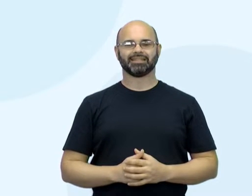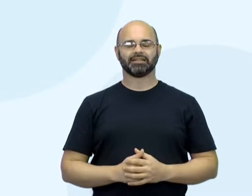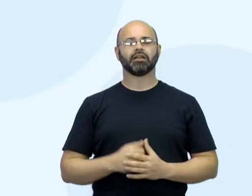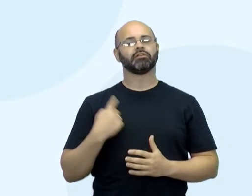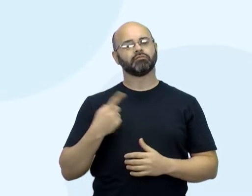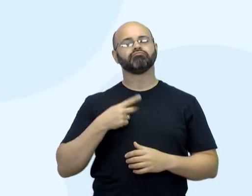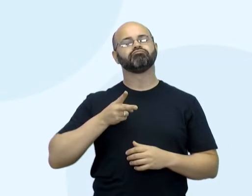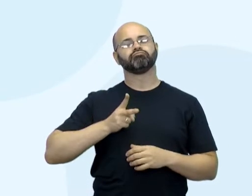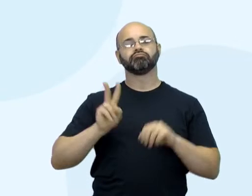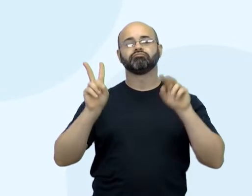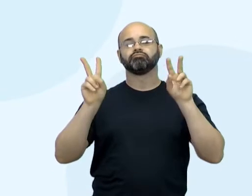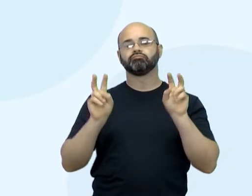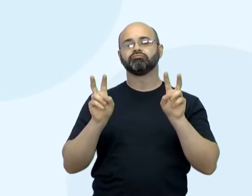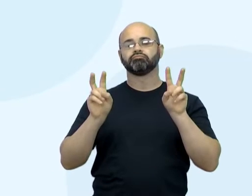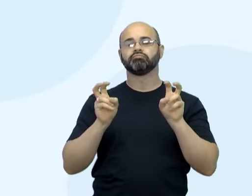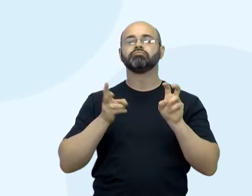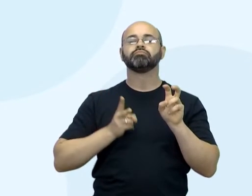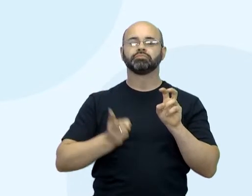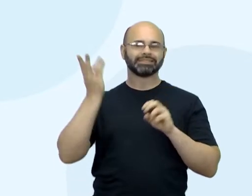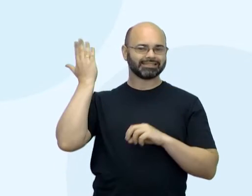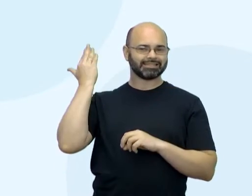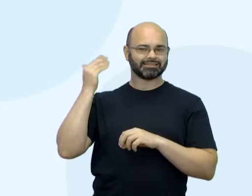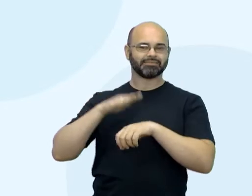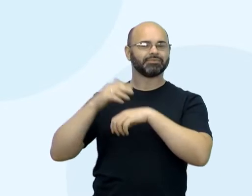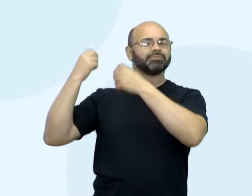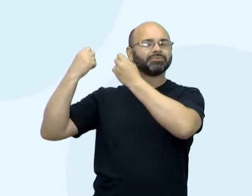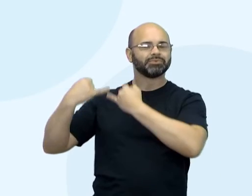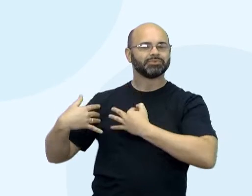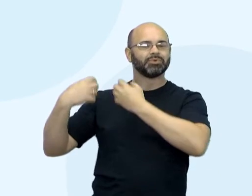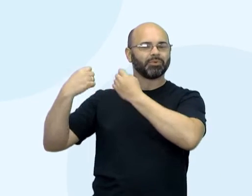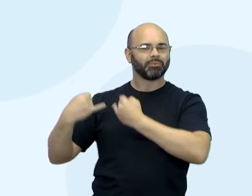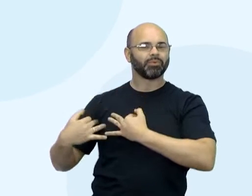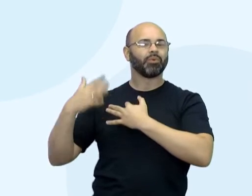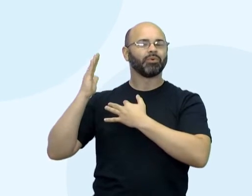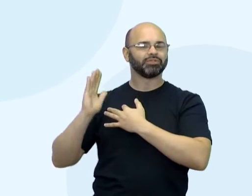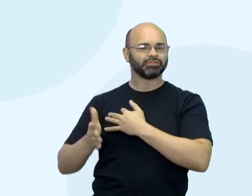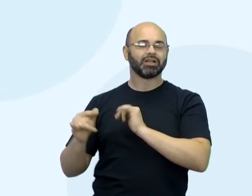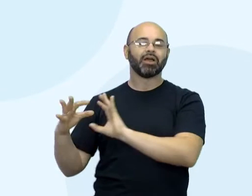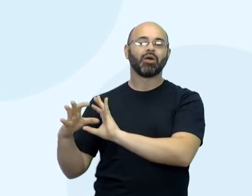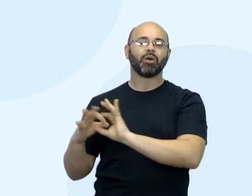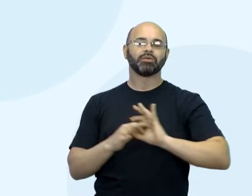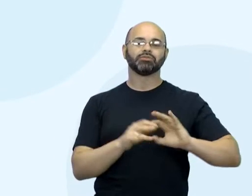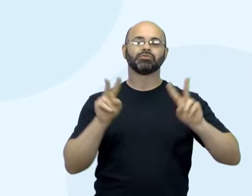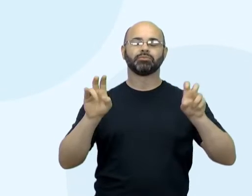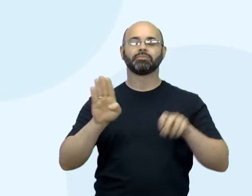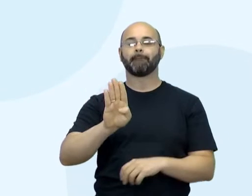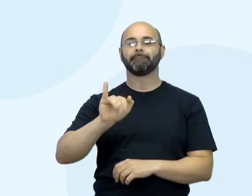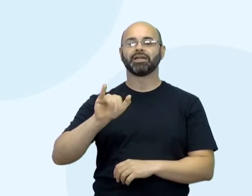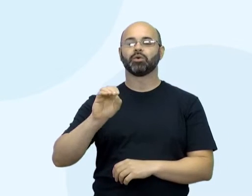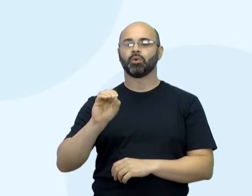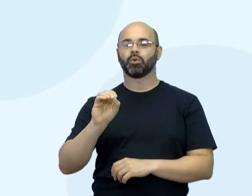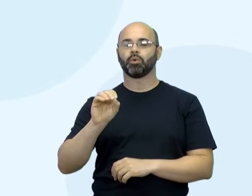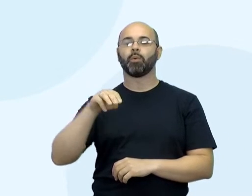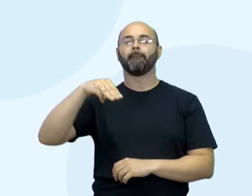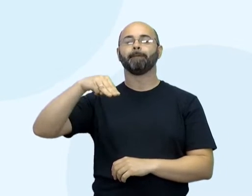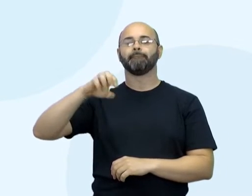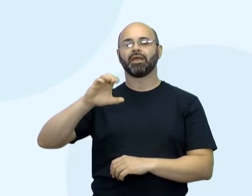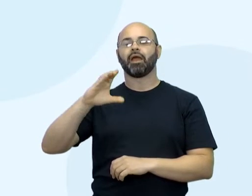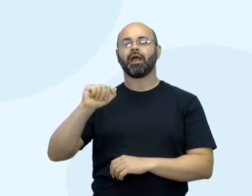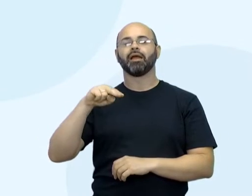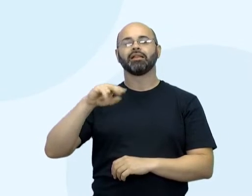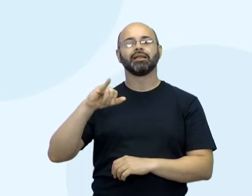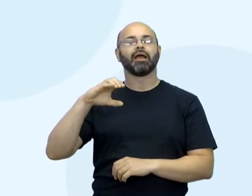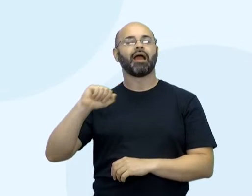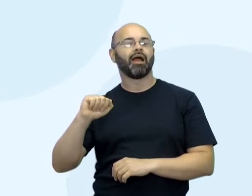de algumas questões que foram trazidas para nós aí num contexto de biomecânica, a começar por, vamos fazer